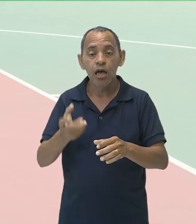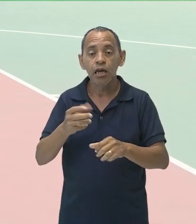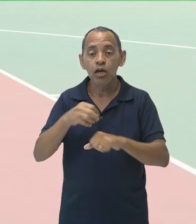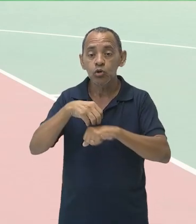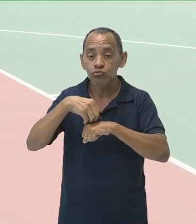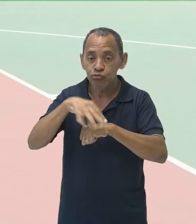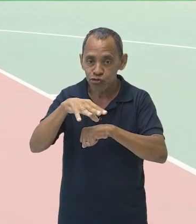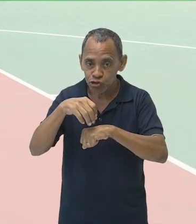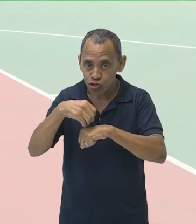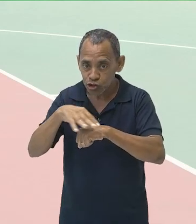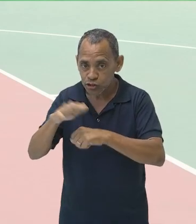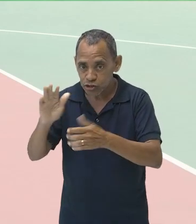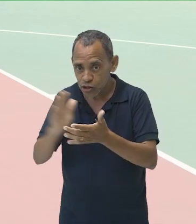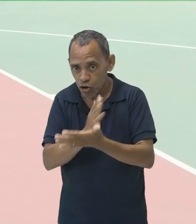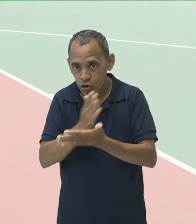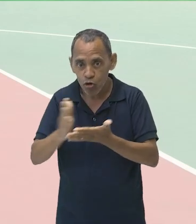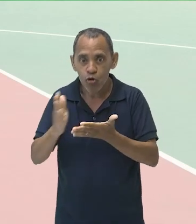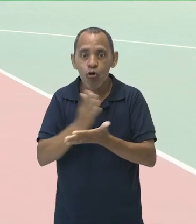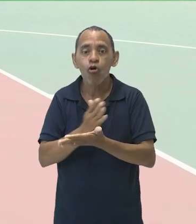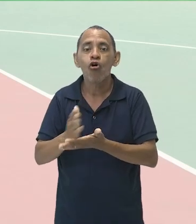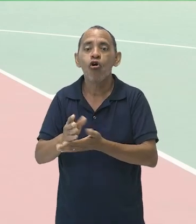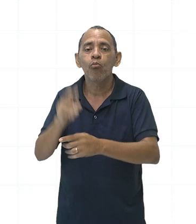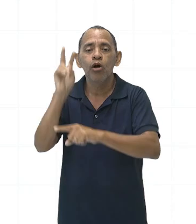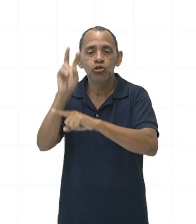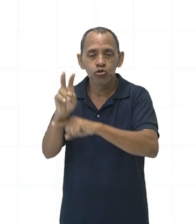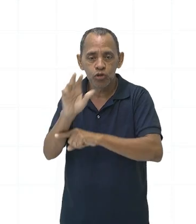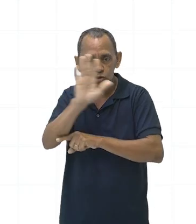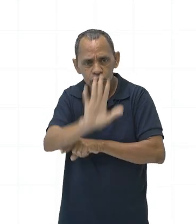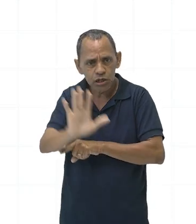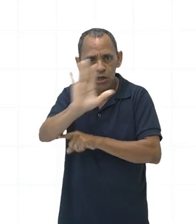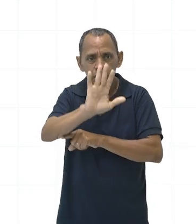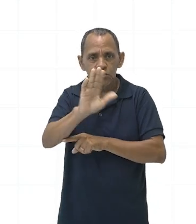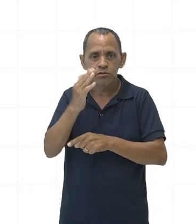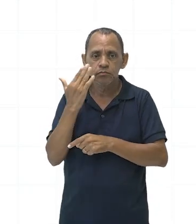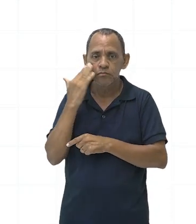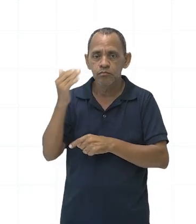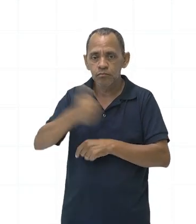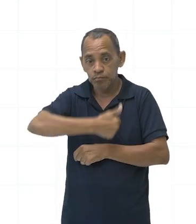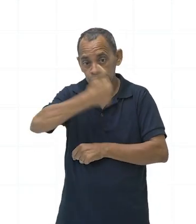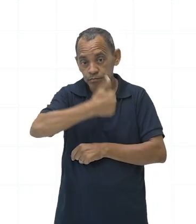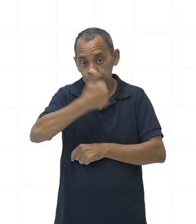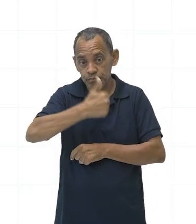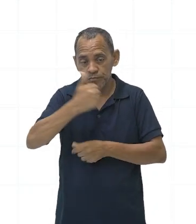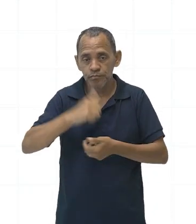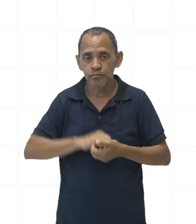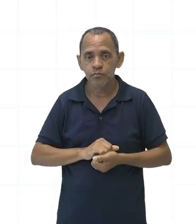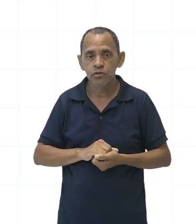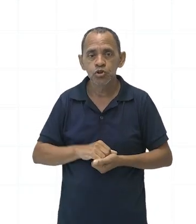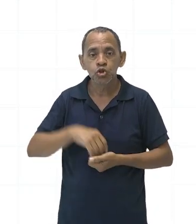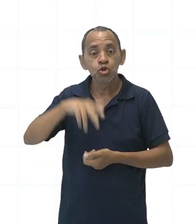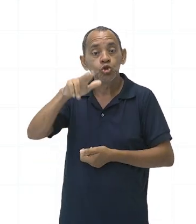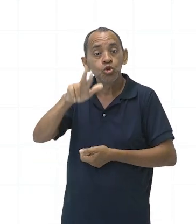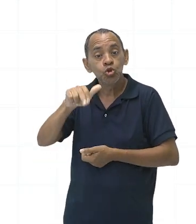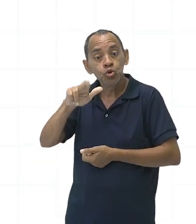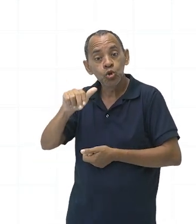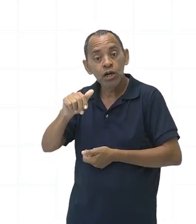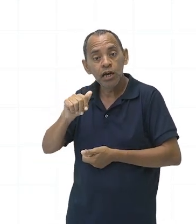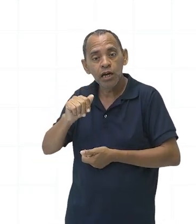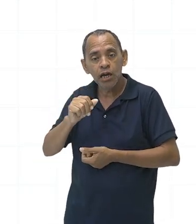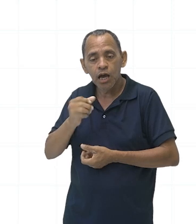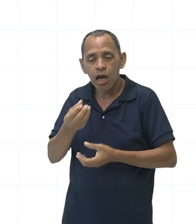dicas de cuidados gerais para vocês. Vamos lá? Primeiro, jamais coloque